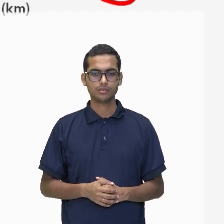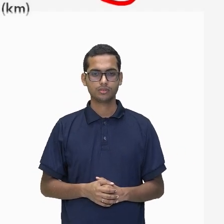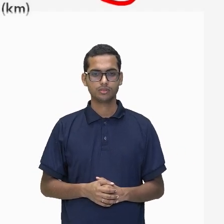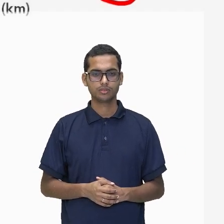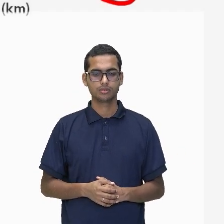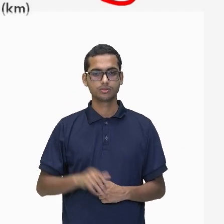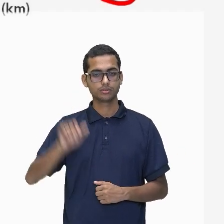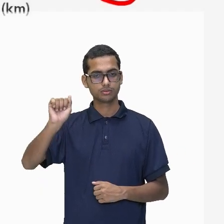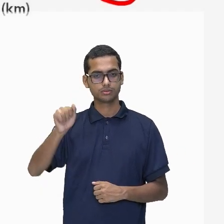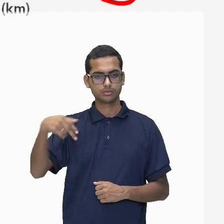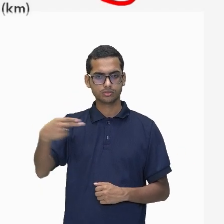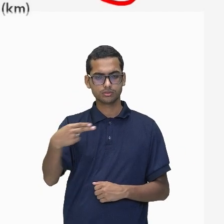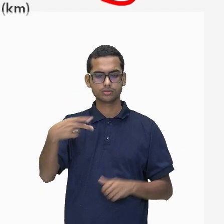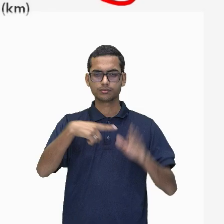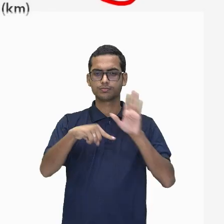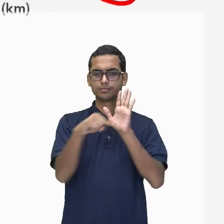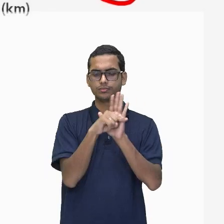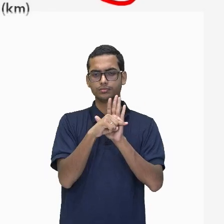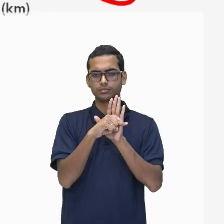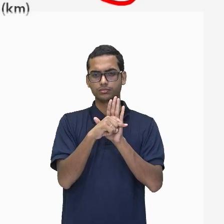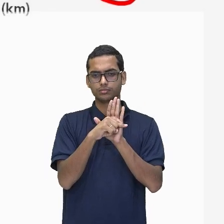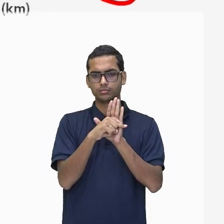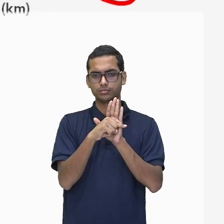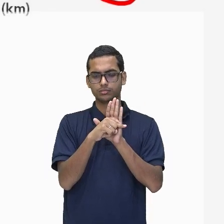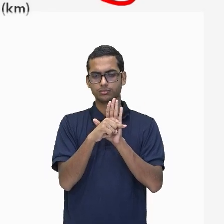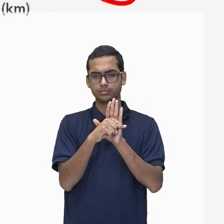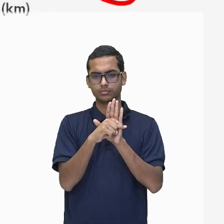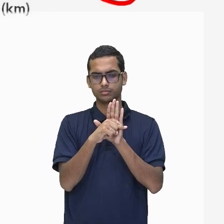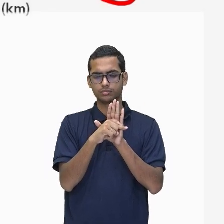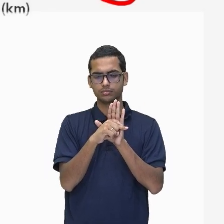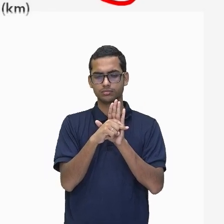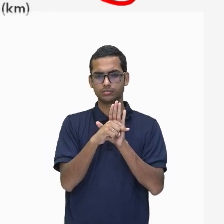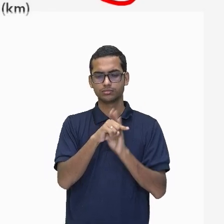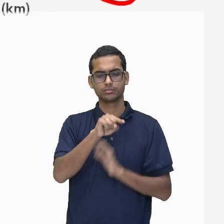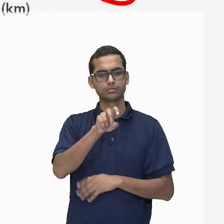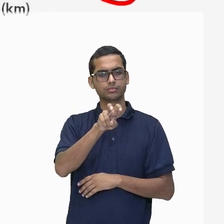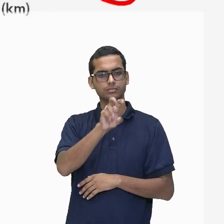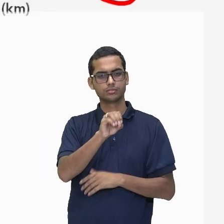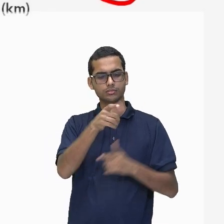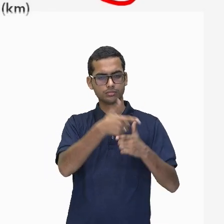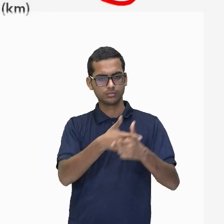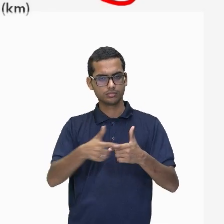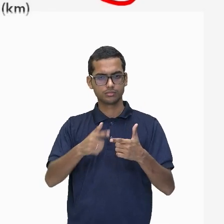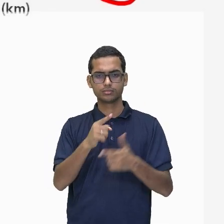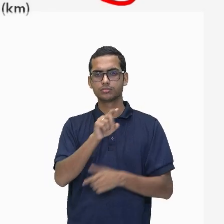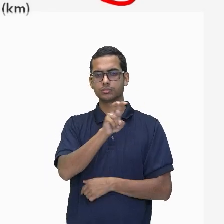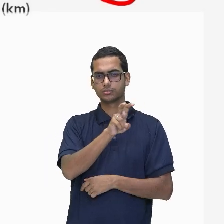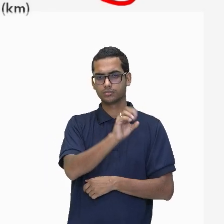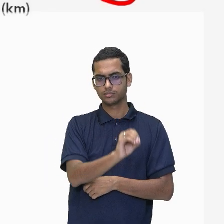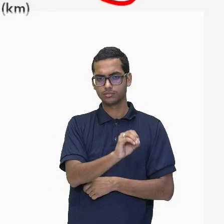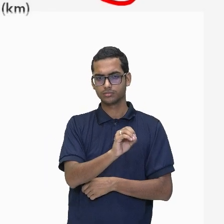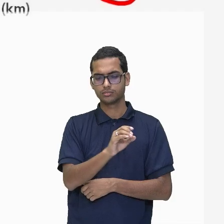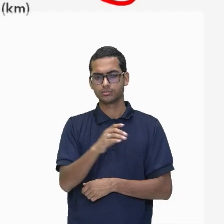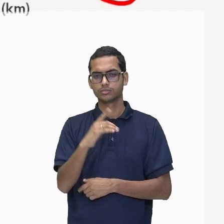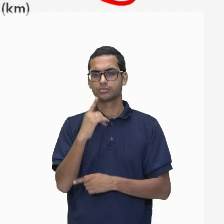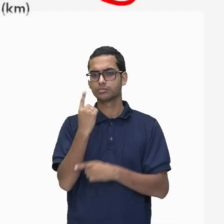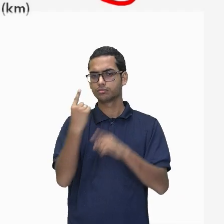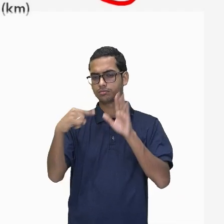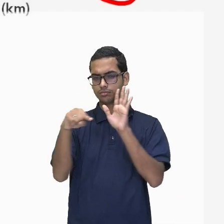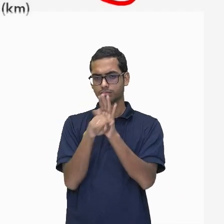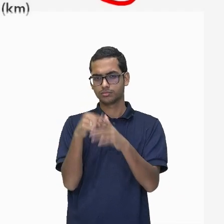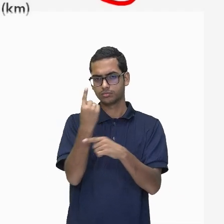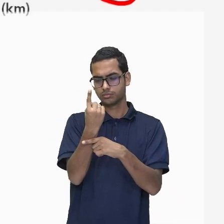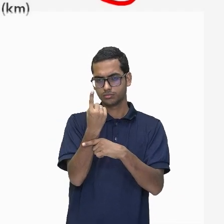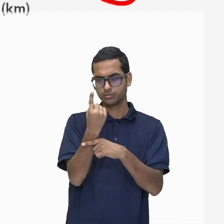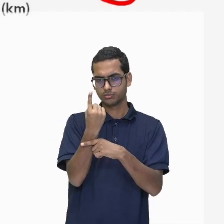igual a menos 50 dividido por 50 é igual a 1. E